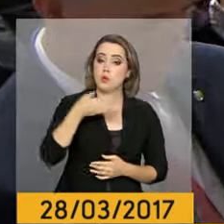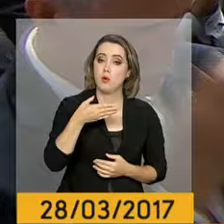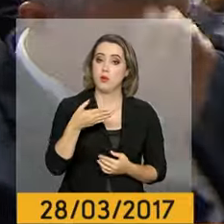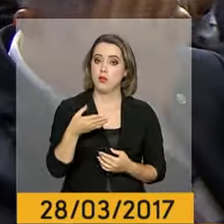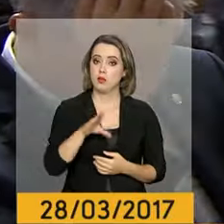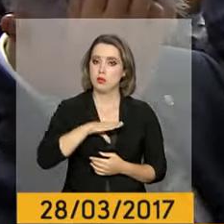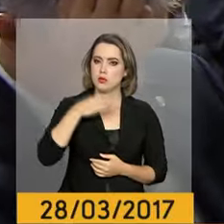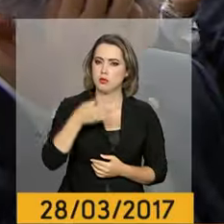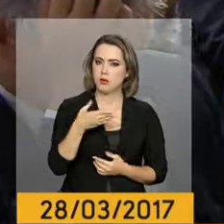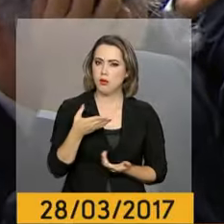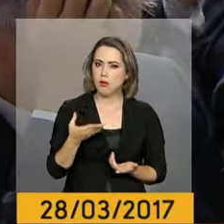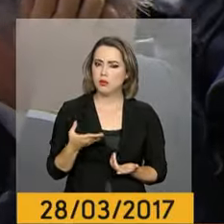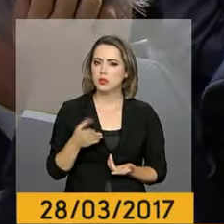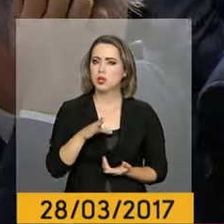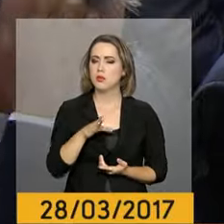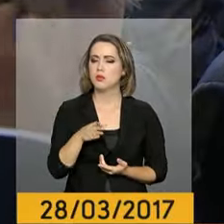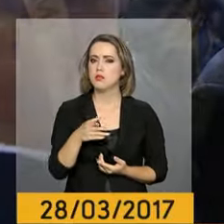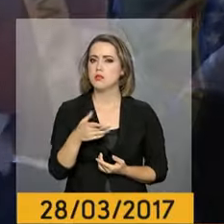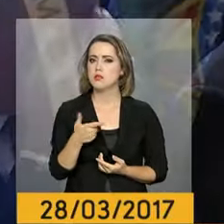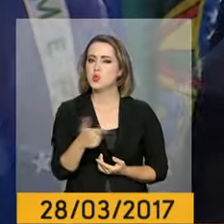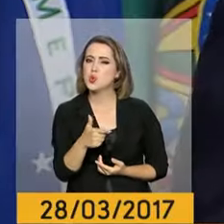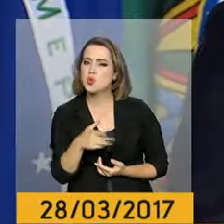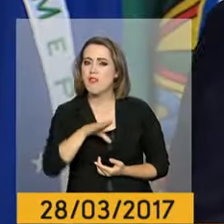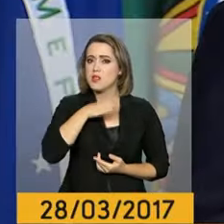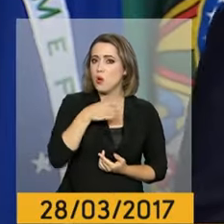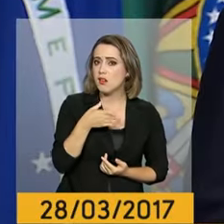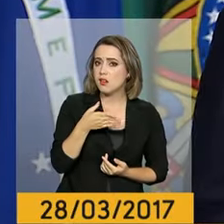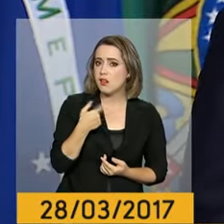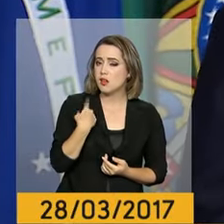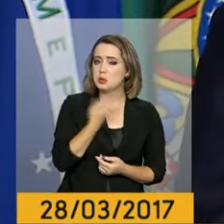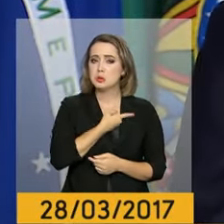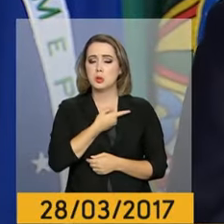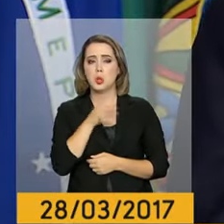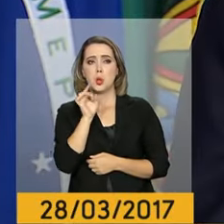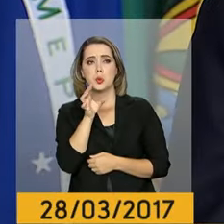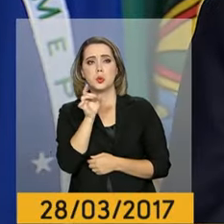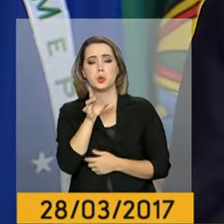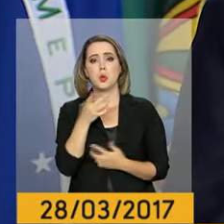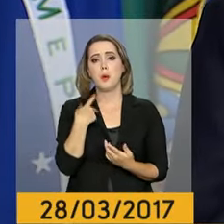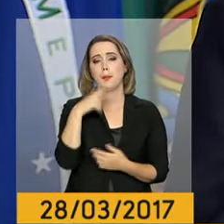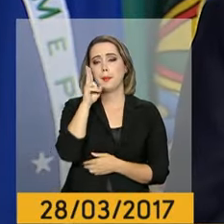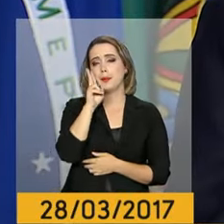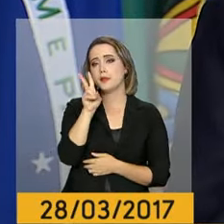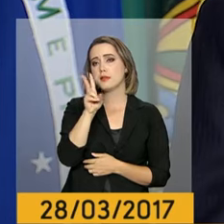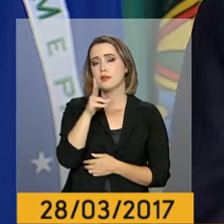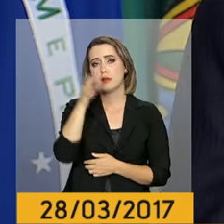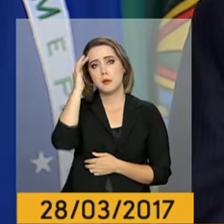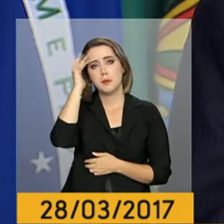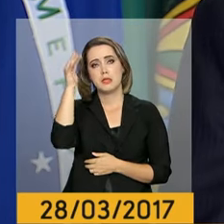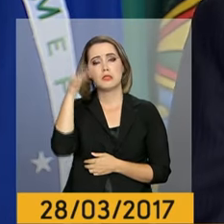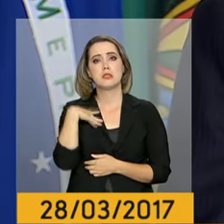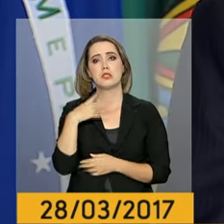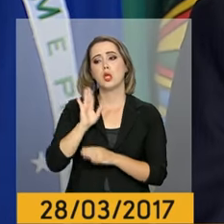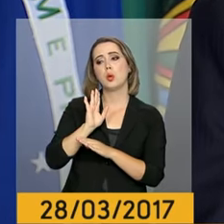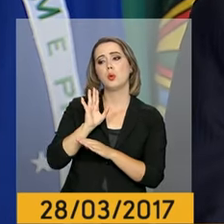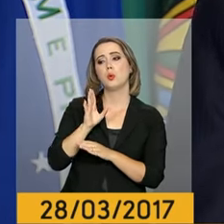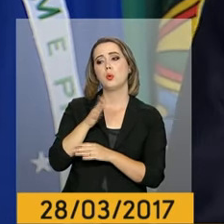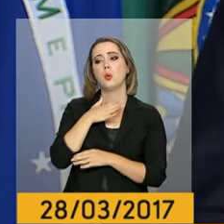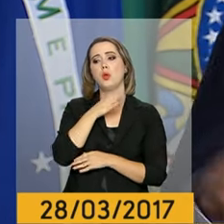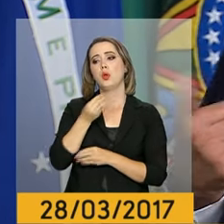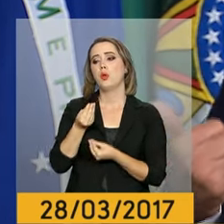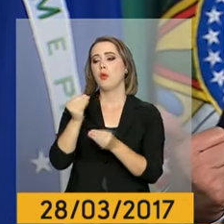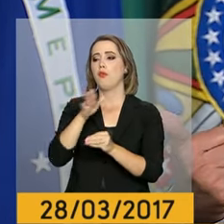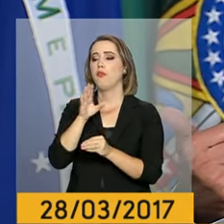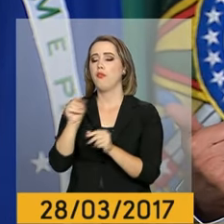não fôssemos Corajosos estivéssemos interessado apenas em medidas populistas e